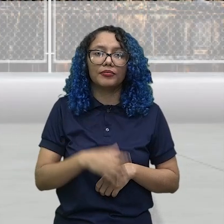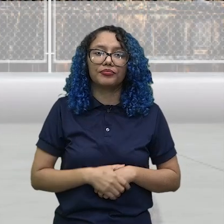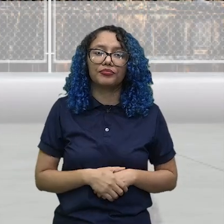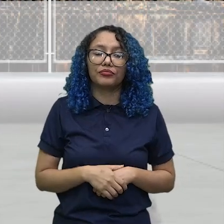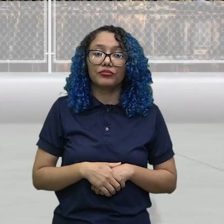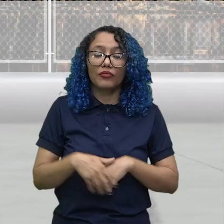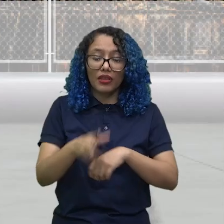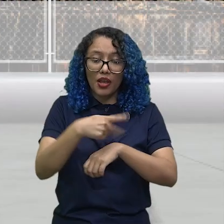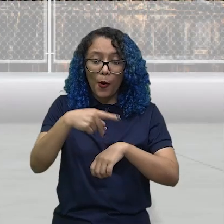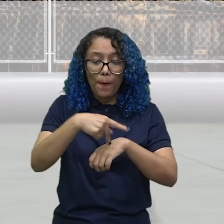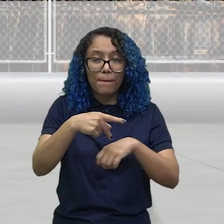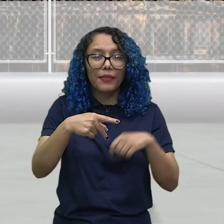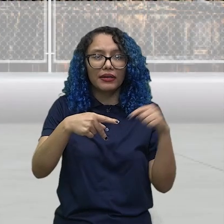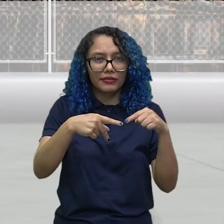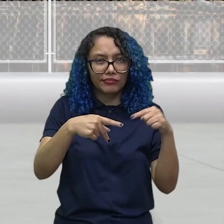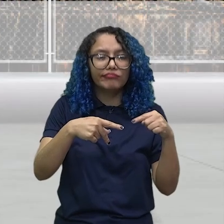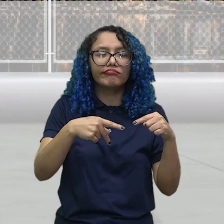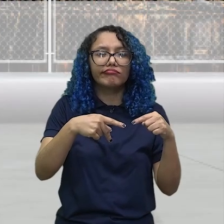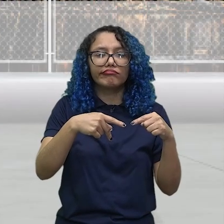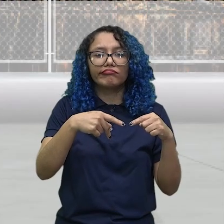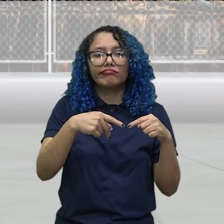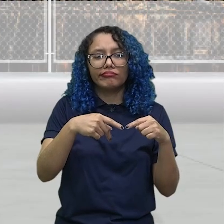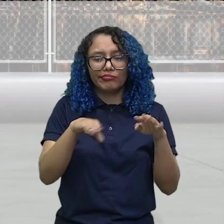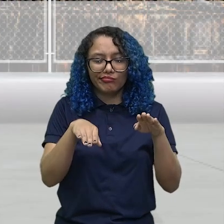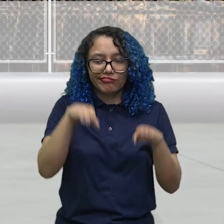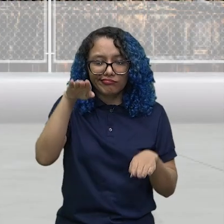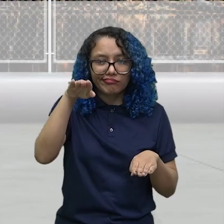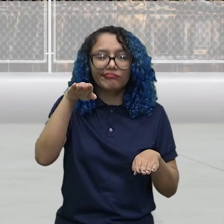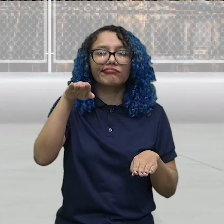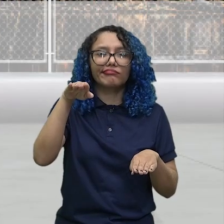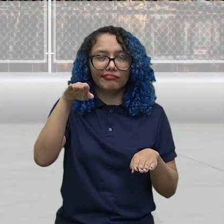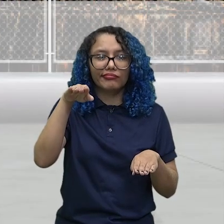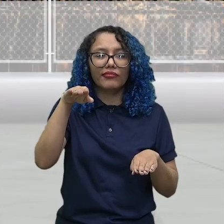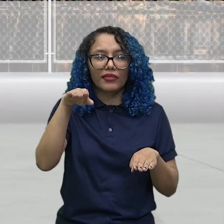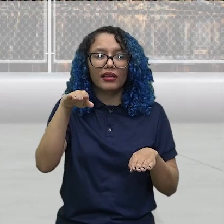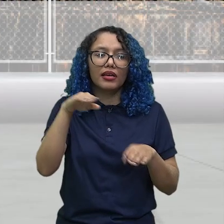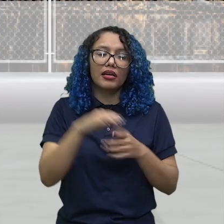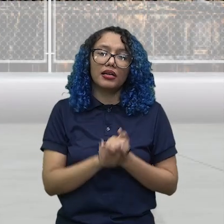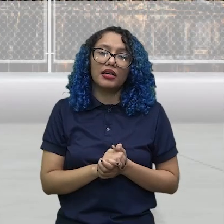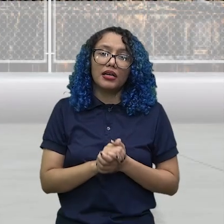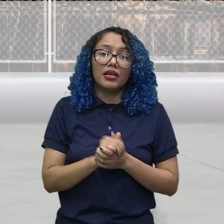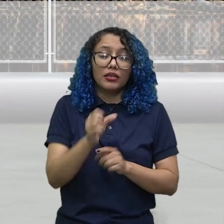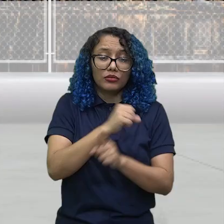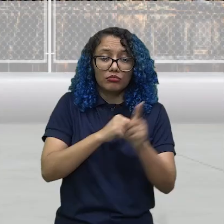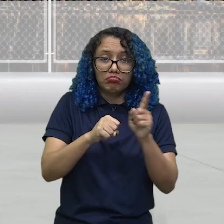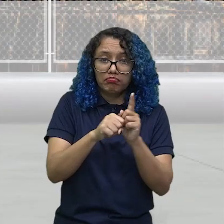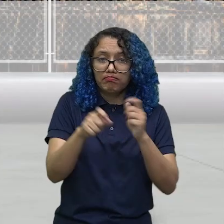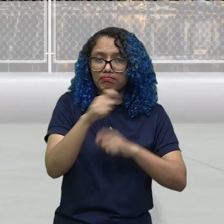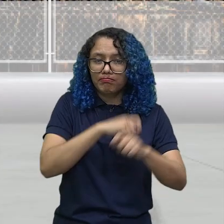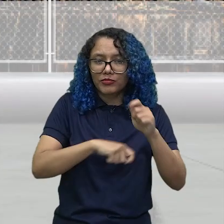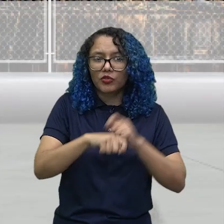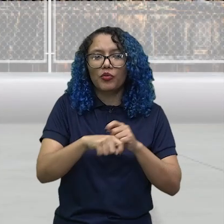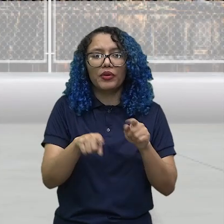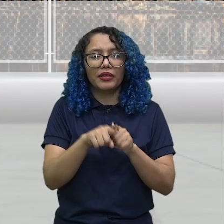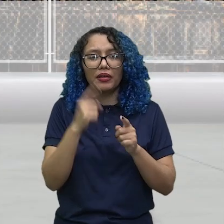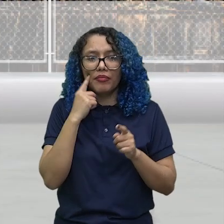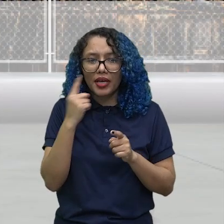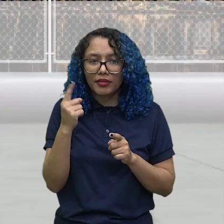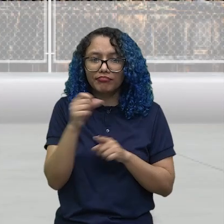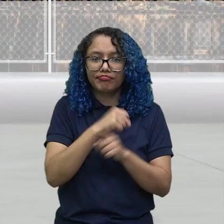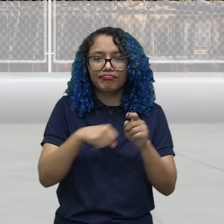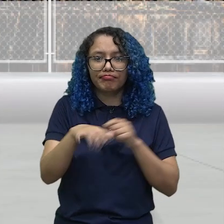apresenta ali uma desigualdade social, socioeconômica, né, socioespacial muito